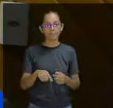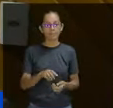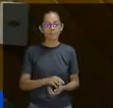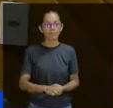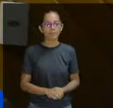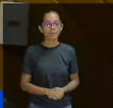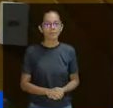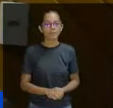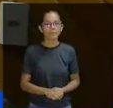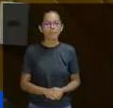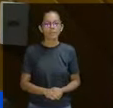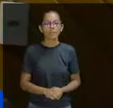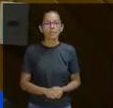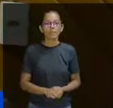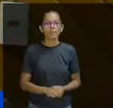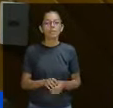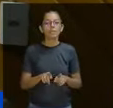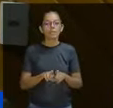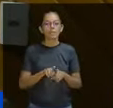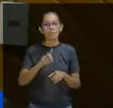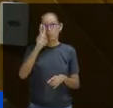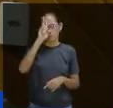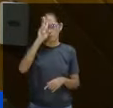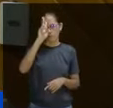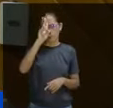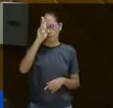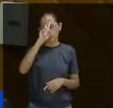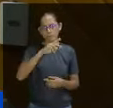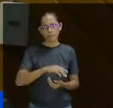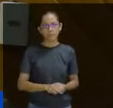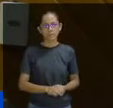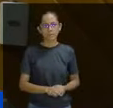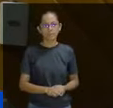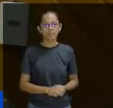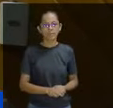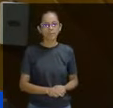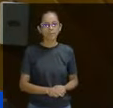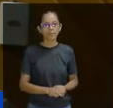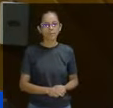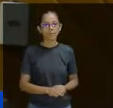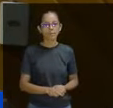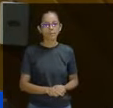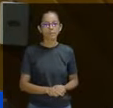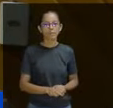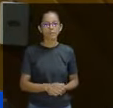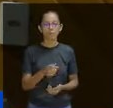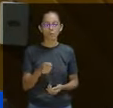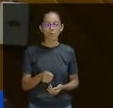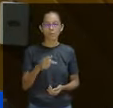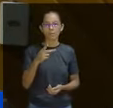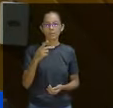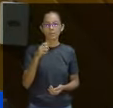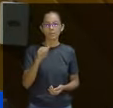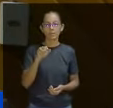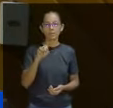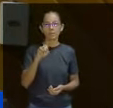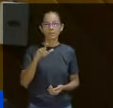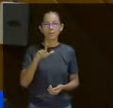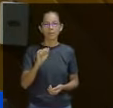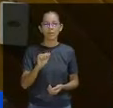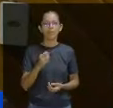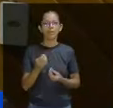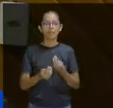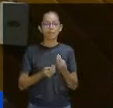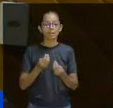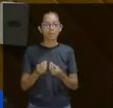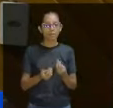lembro da diplomação que a doutora Paola entrou. Ela disse, eu gostaria muito de estar